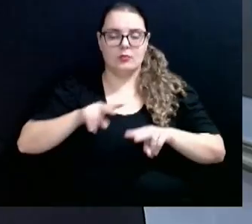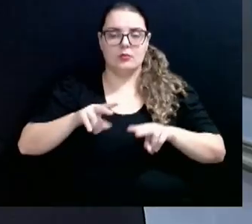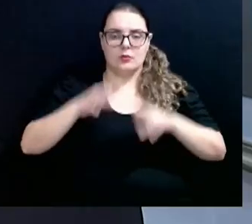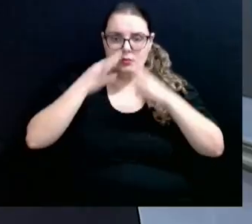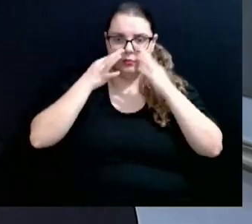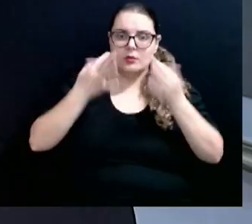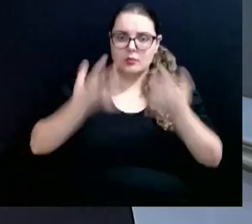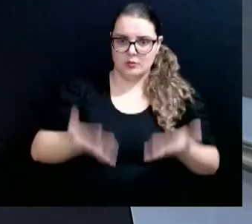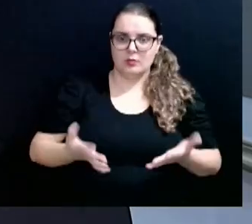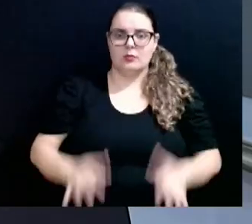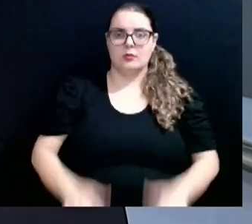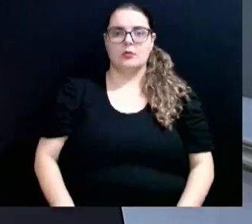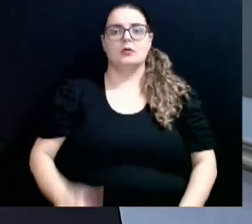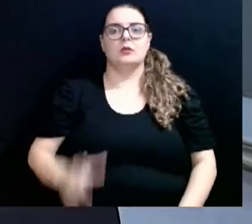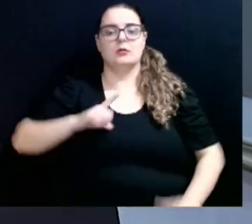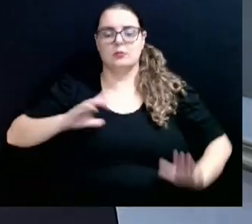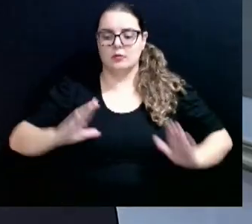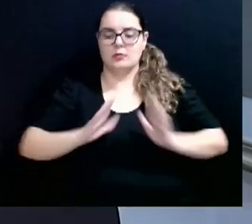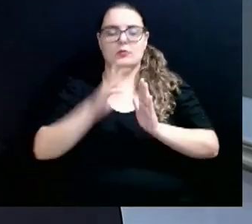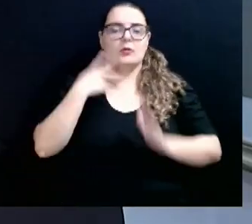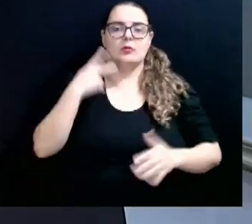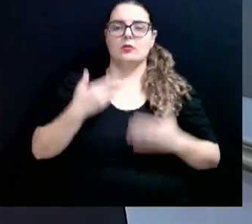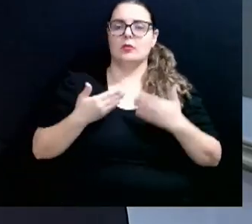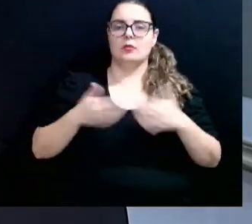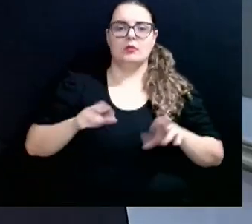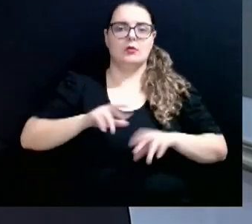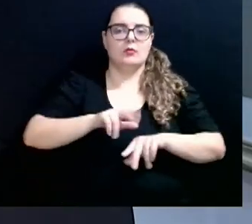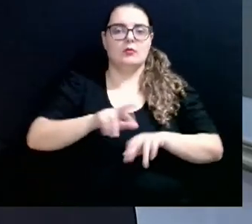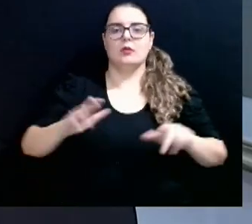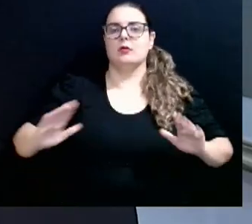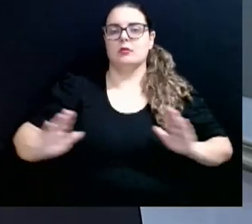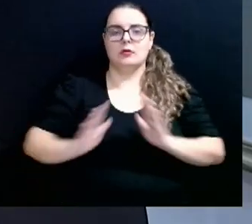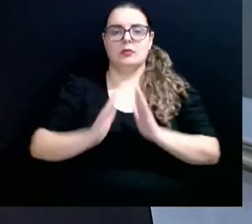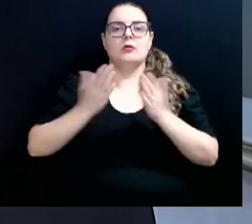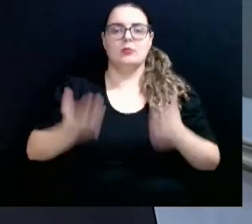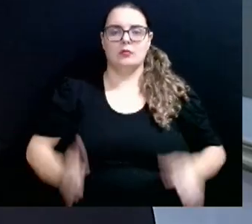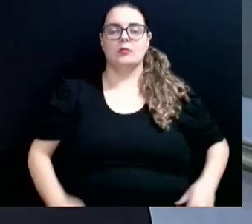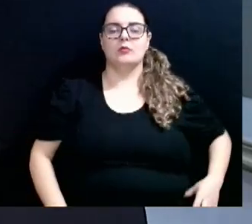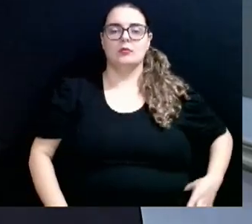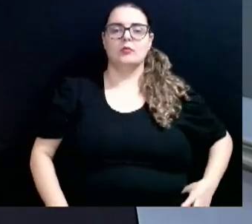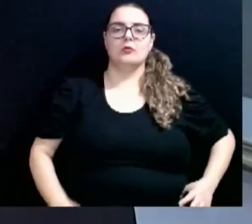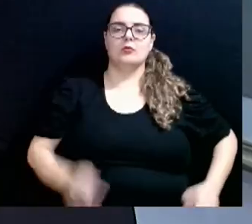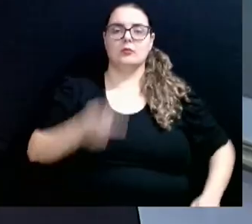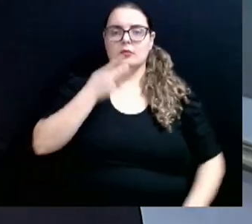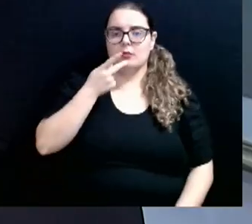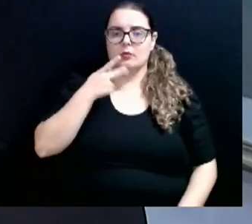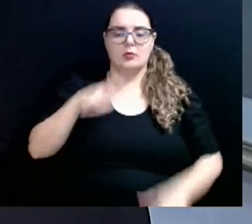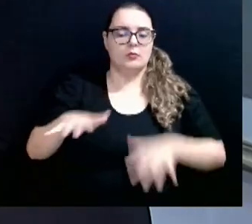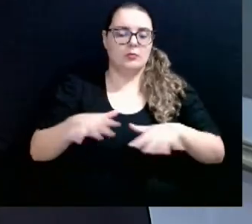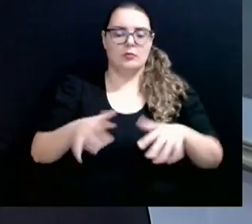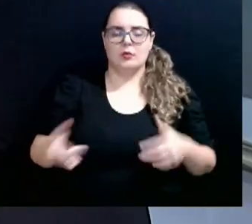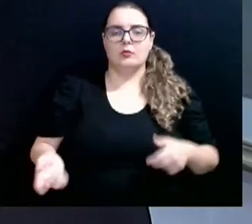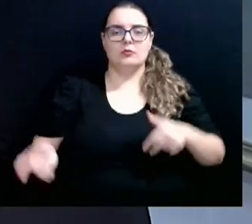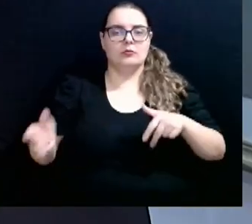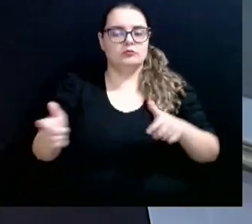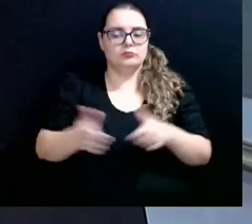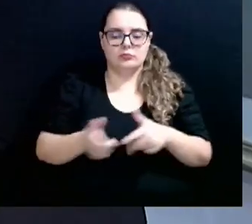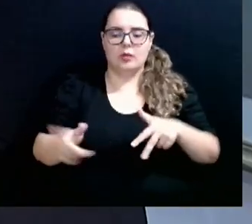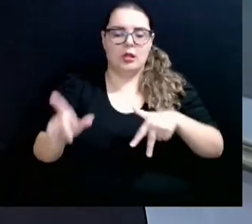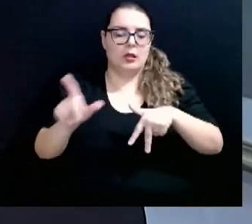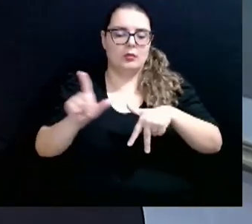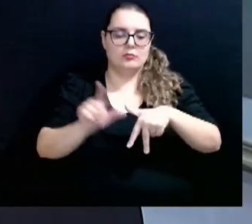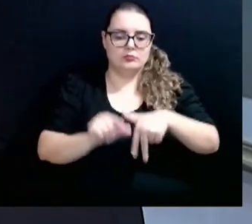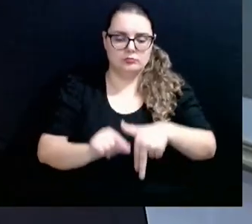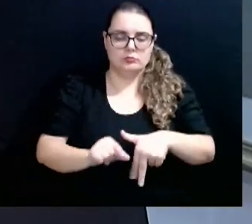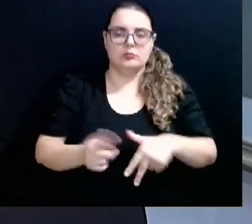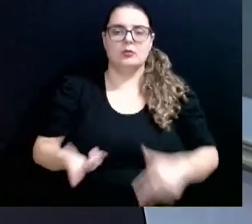frentes parlamentares abertas, diversas frentes abertas, que falam sobre mobilidade reduzida, que falam do direito das pessoas com deficiência.